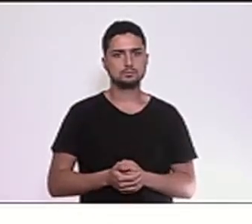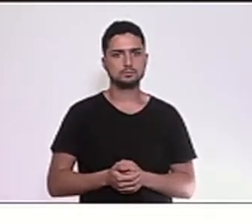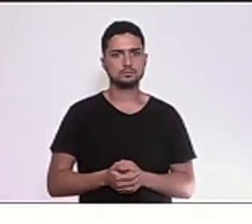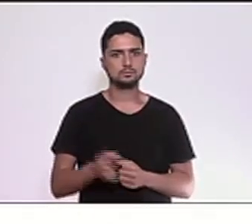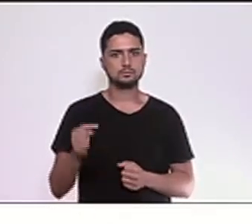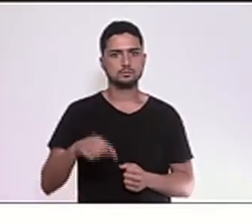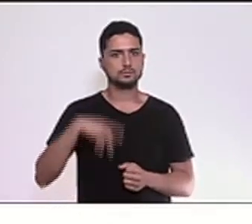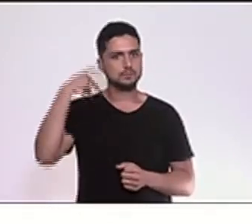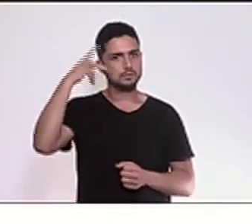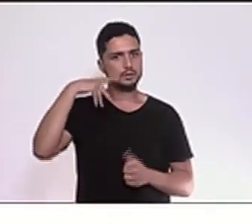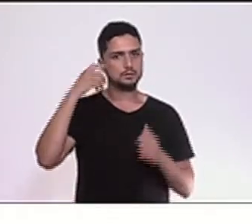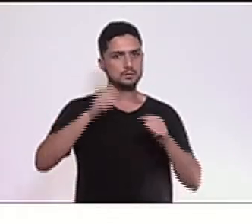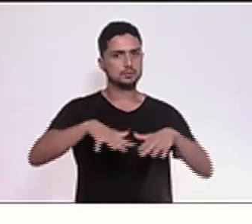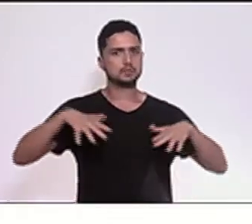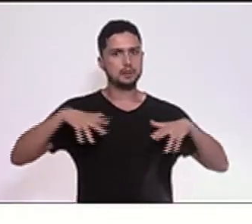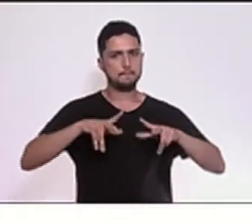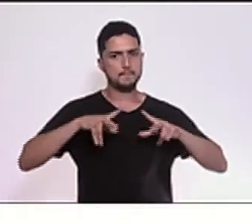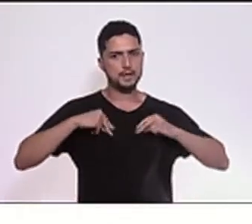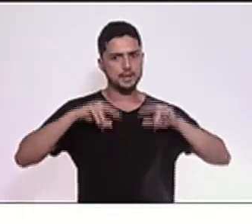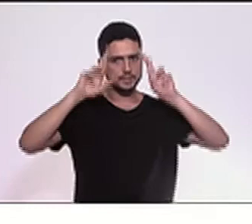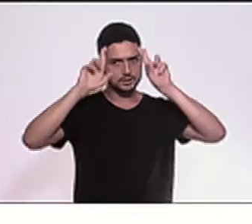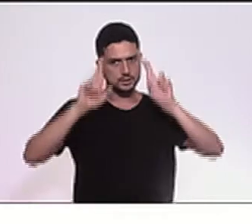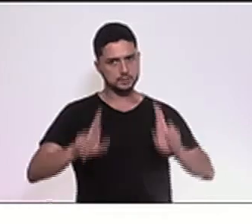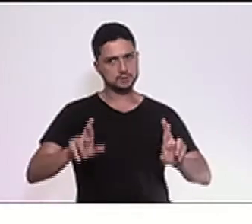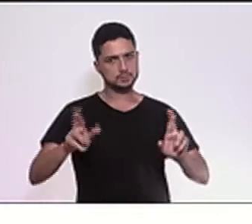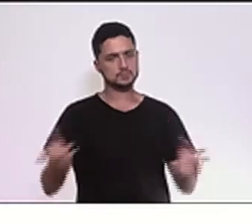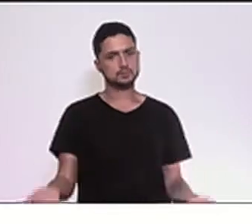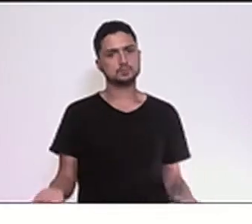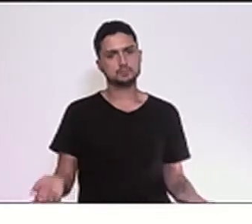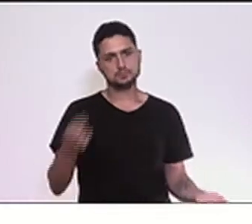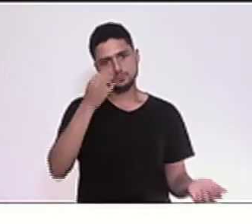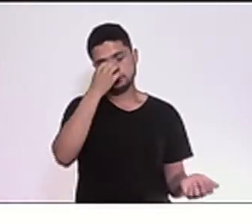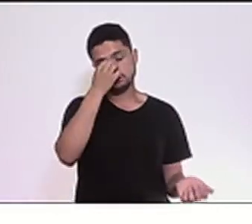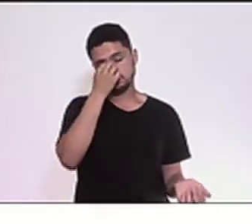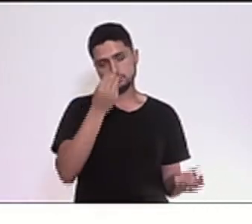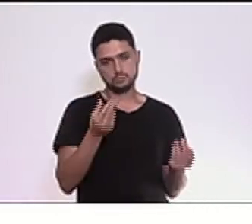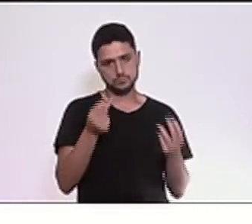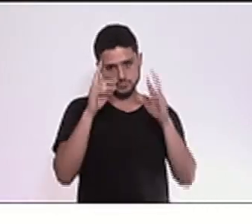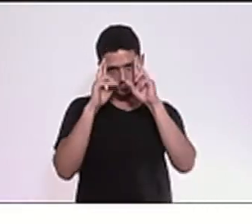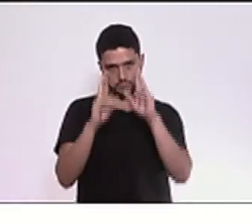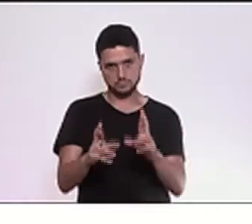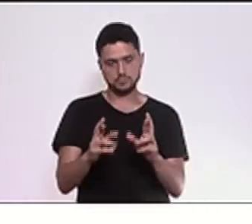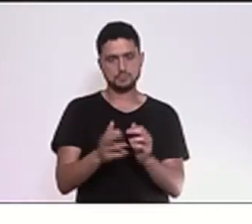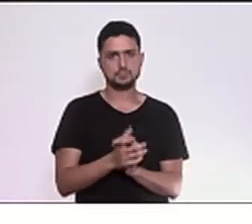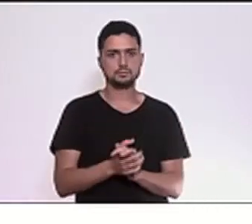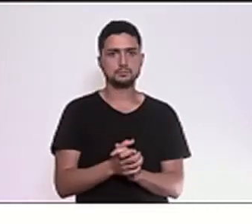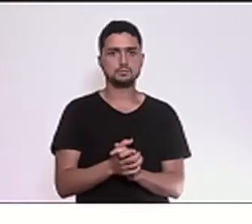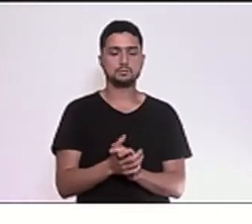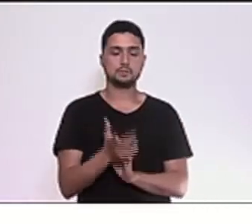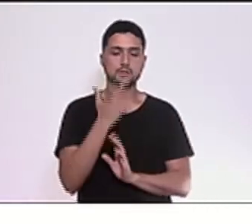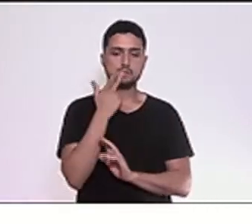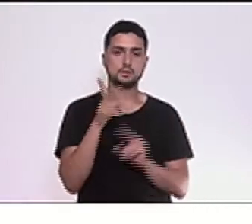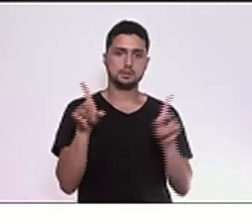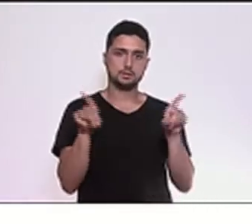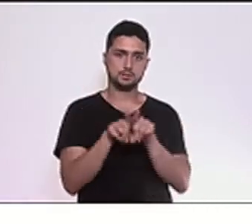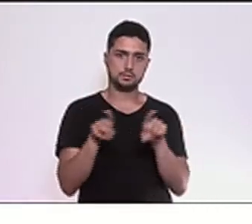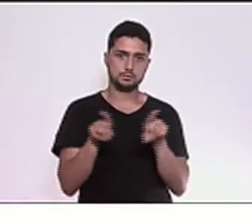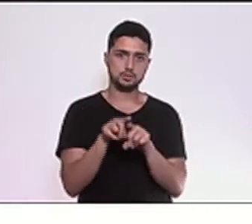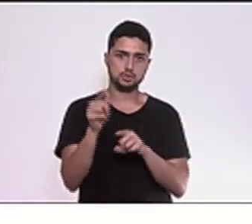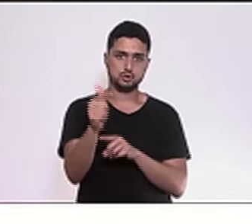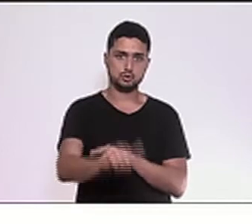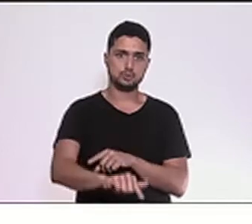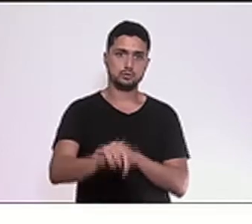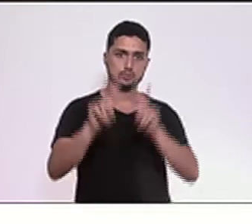Esse parlamento merece muito respeito. Muito respeito. E voltando a falar, Márcio,